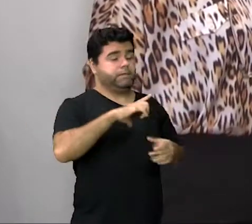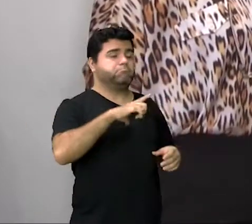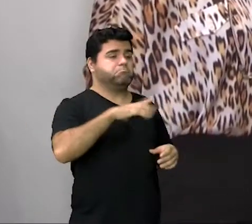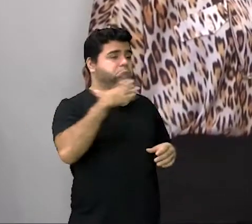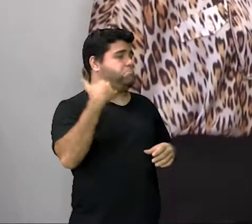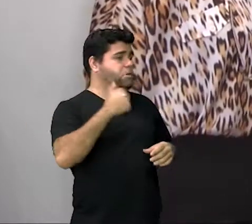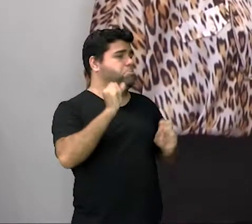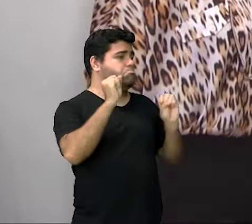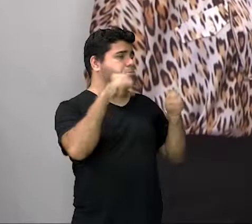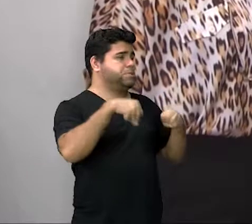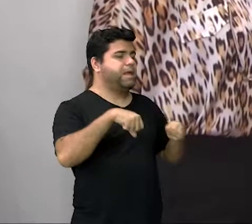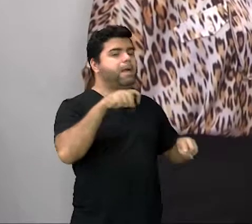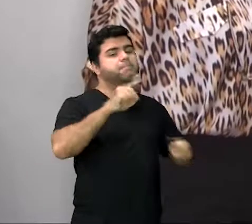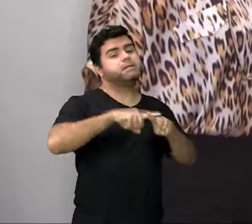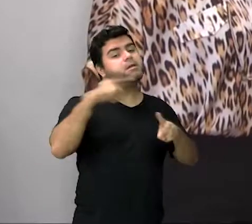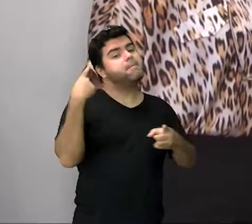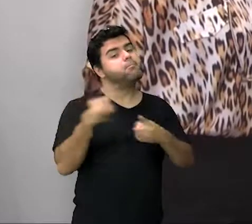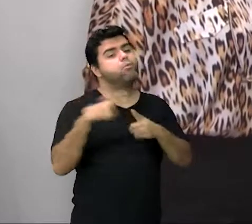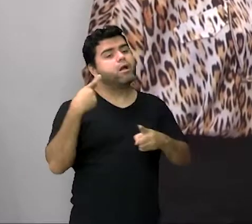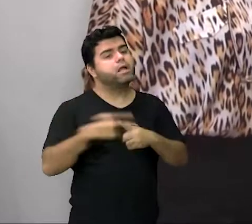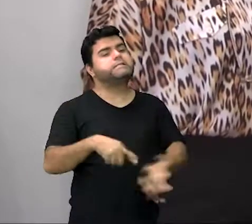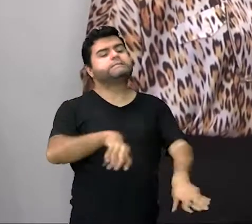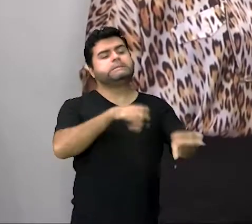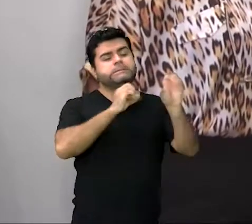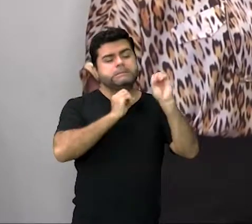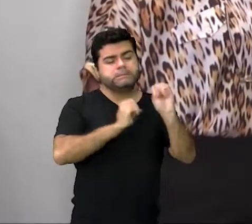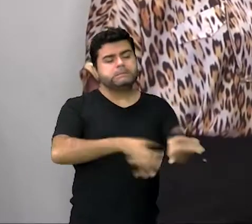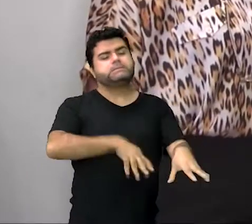isso, por causa da gente ficar como